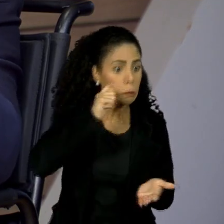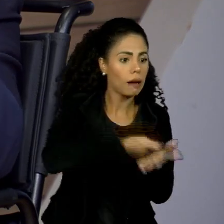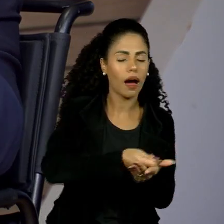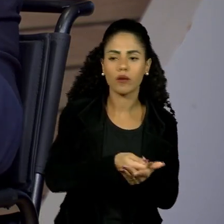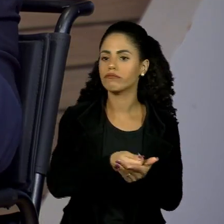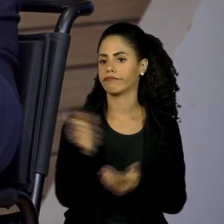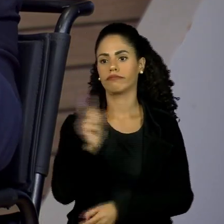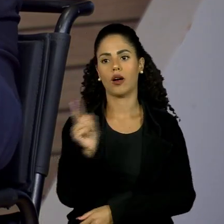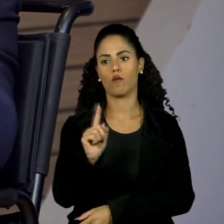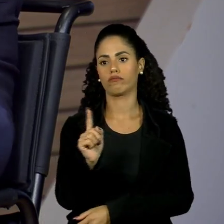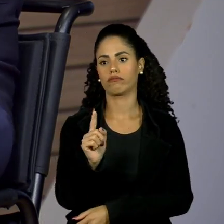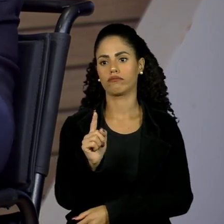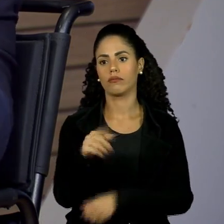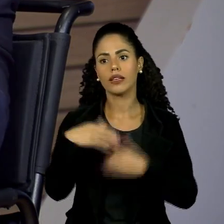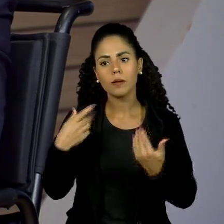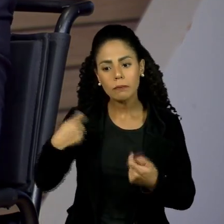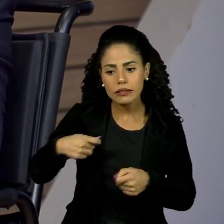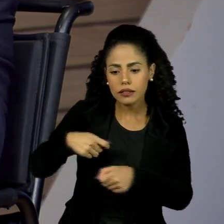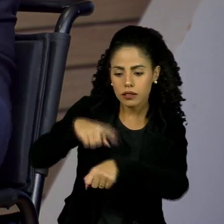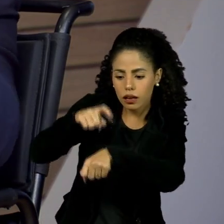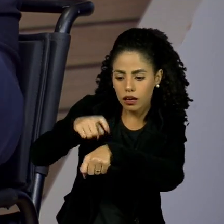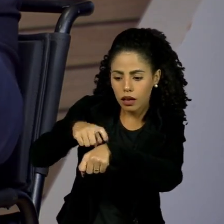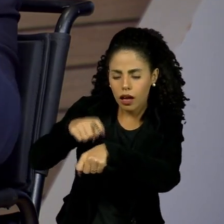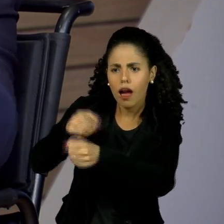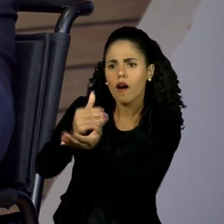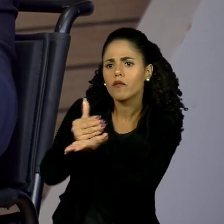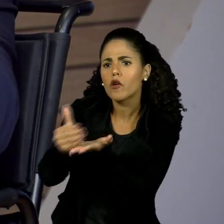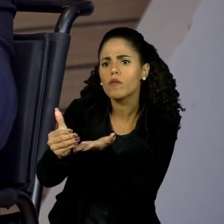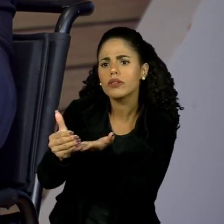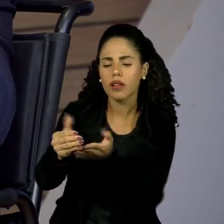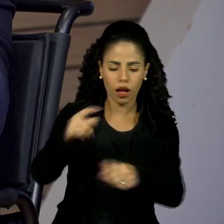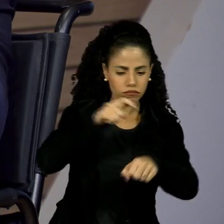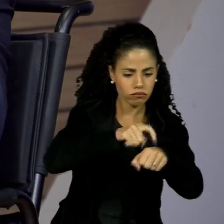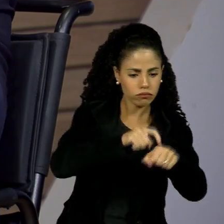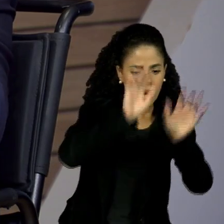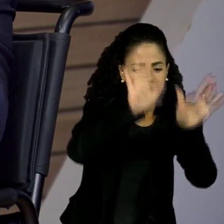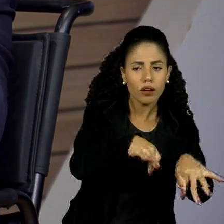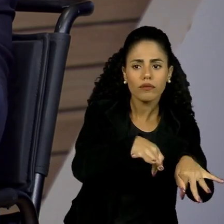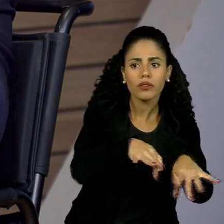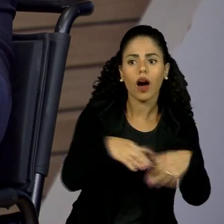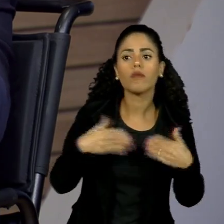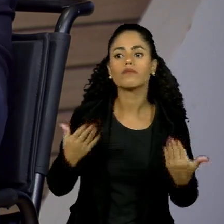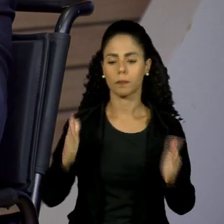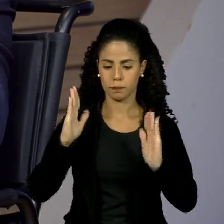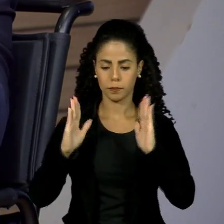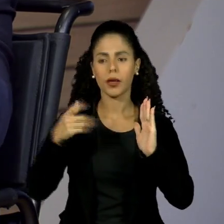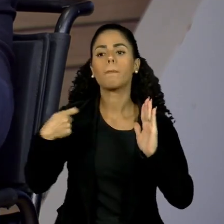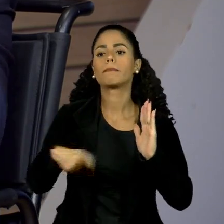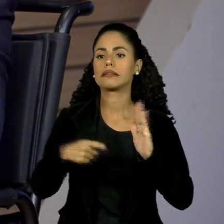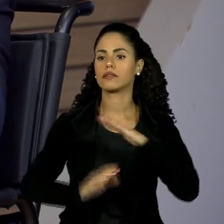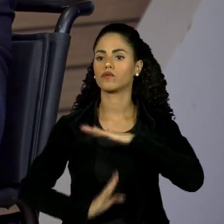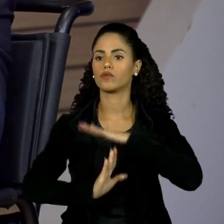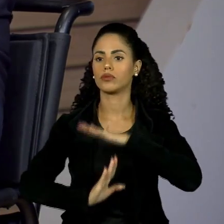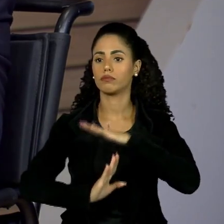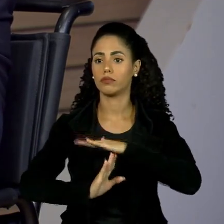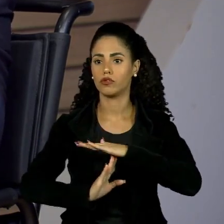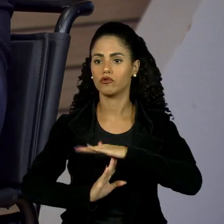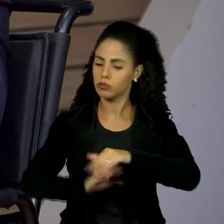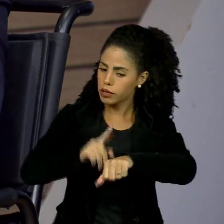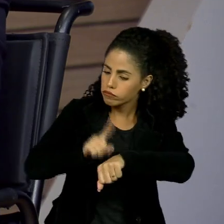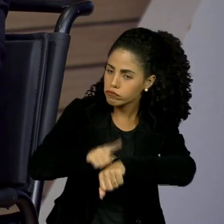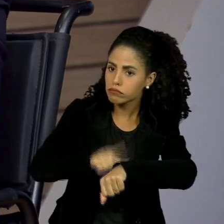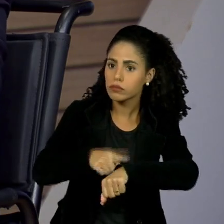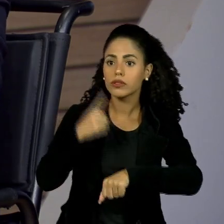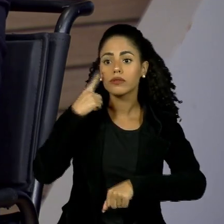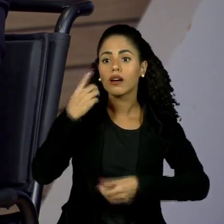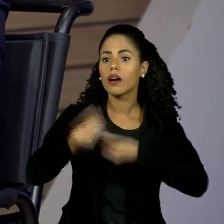mecanismos de marcar o início, marcar o fim e ligar sinais que vão ser acompanhados em tempo real